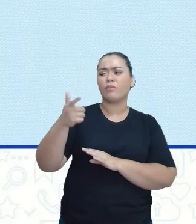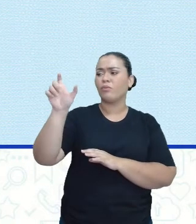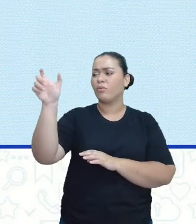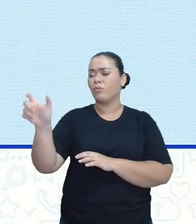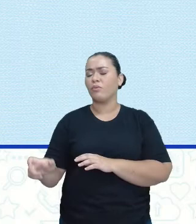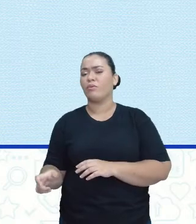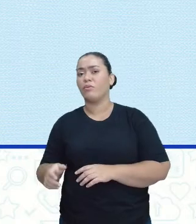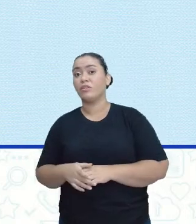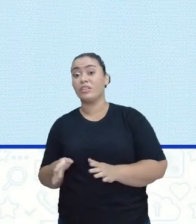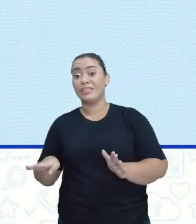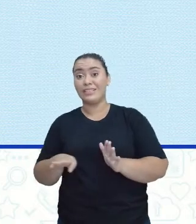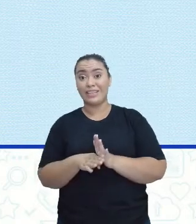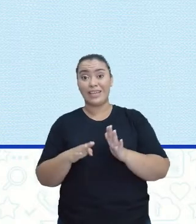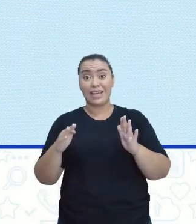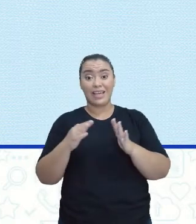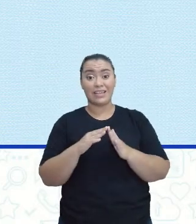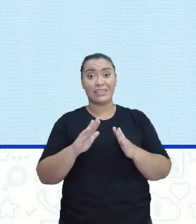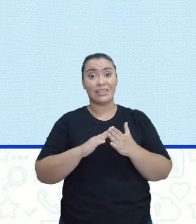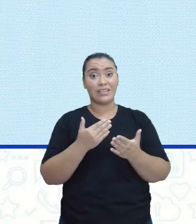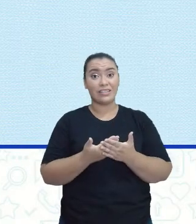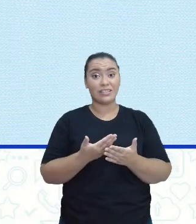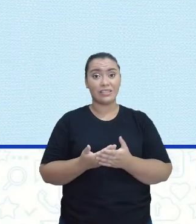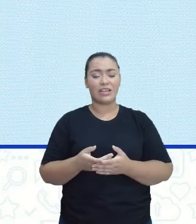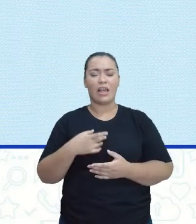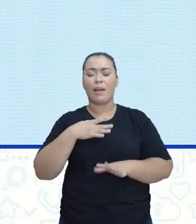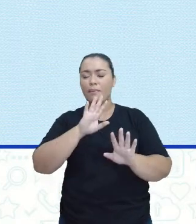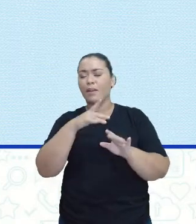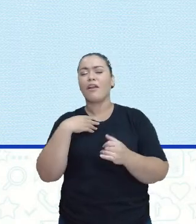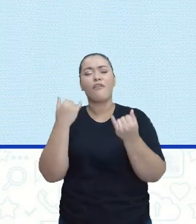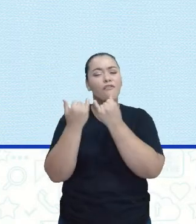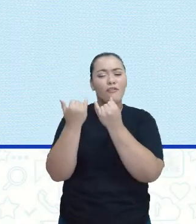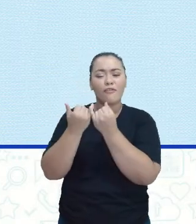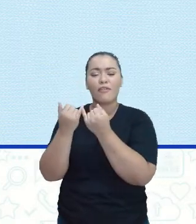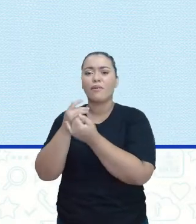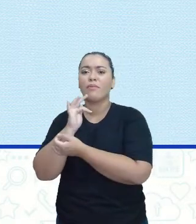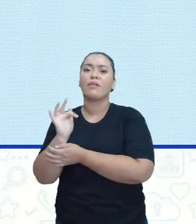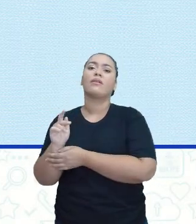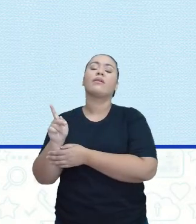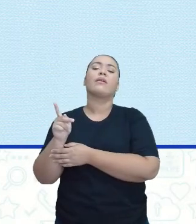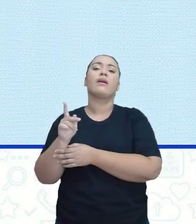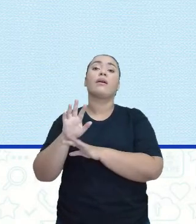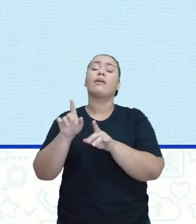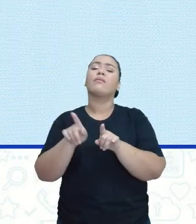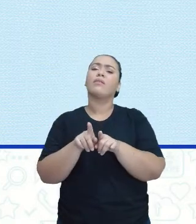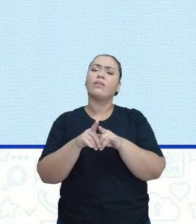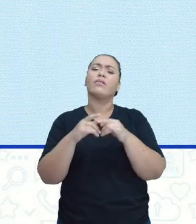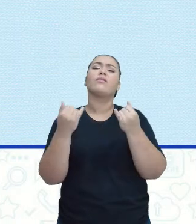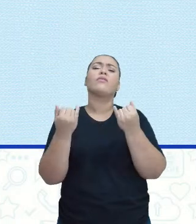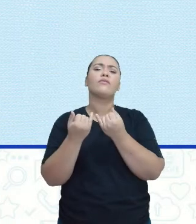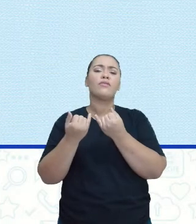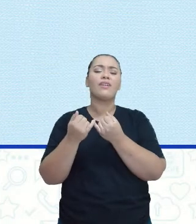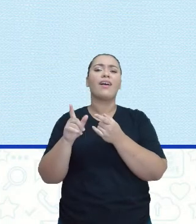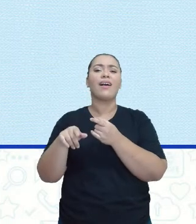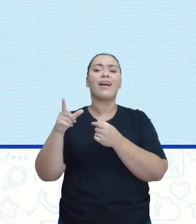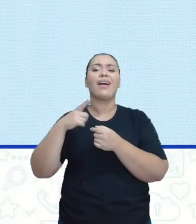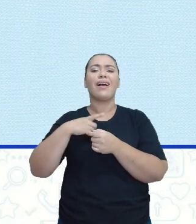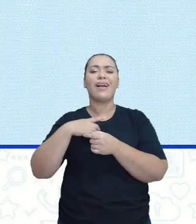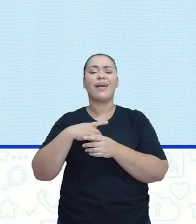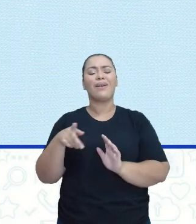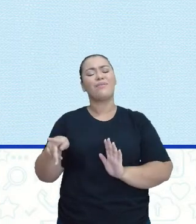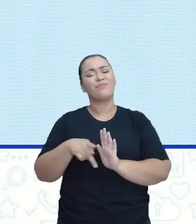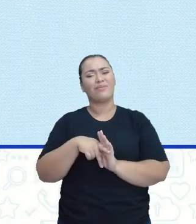chegam em casa da escola assim e dizem, ai mãe, tem uma fofoca para te contar. Por quê? A fofoca, ela edifica o lar brasileiro,